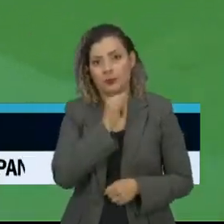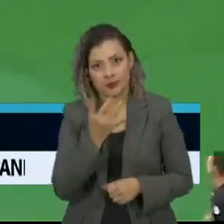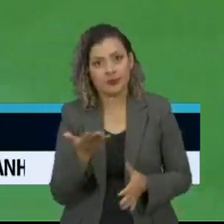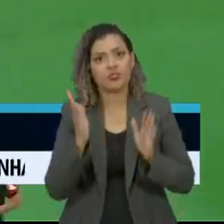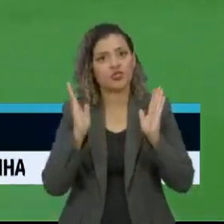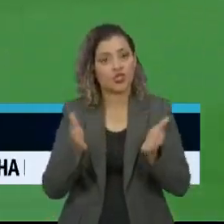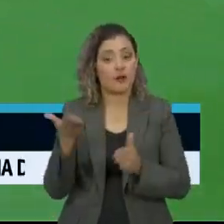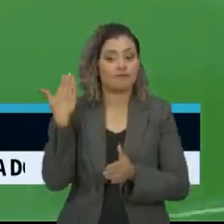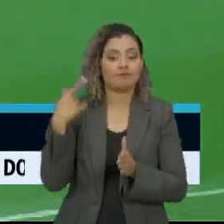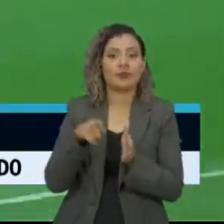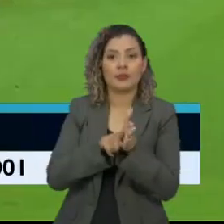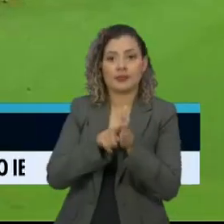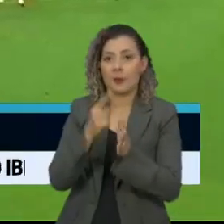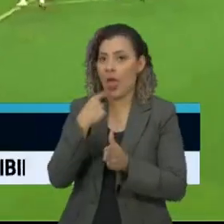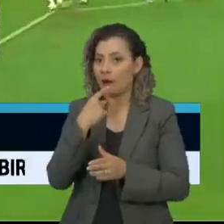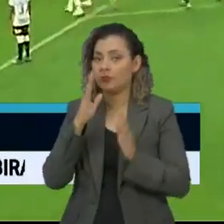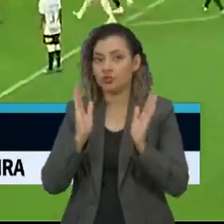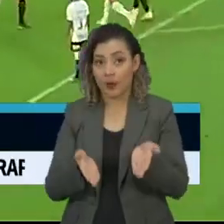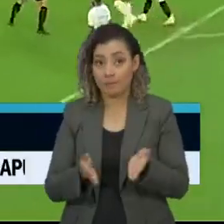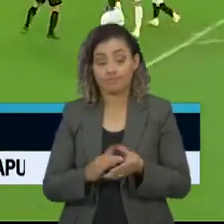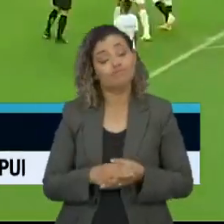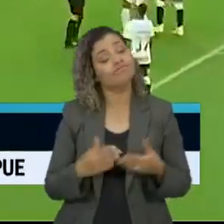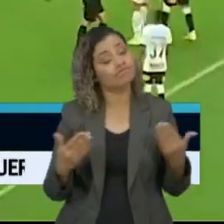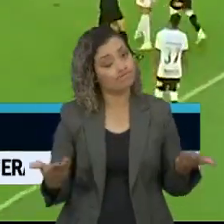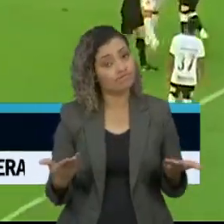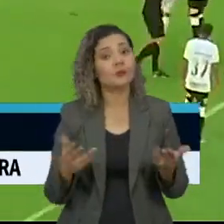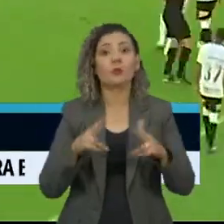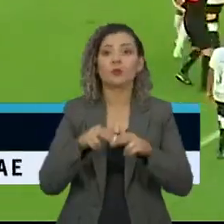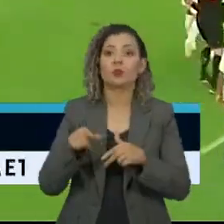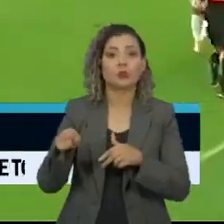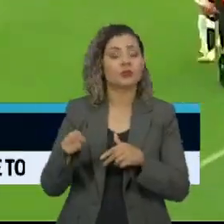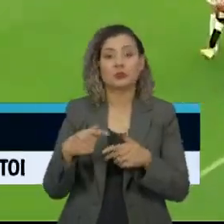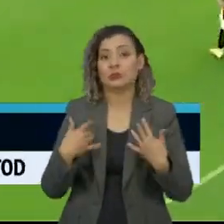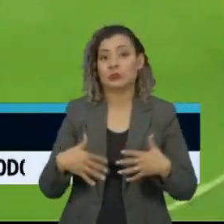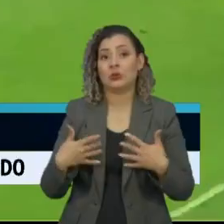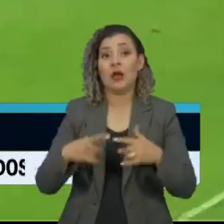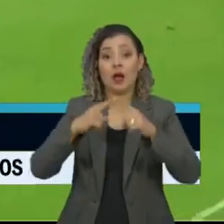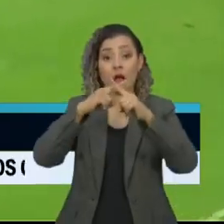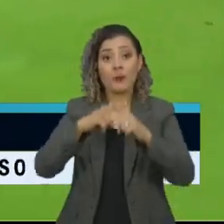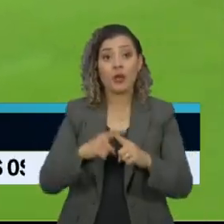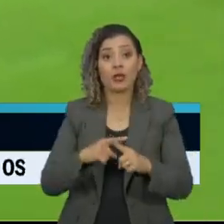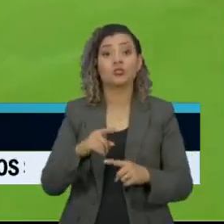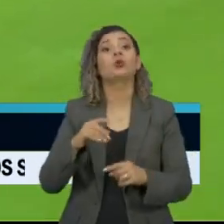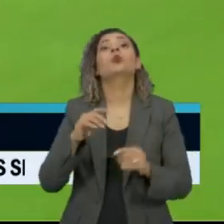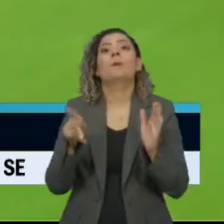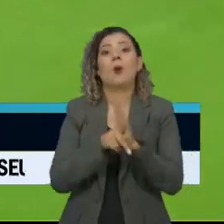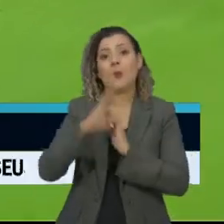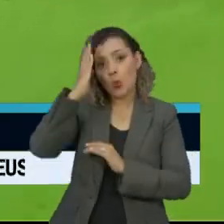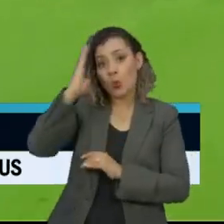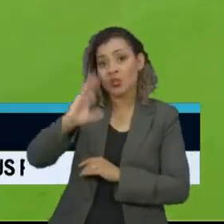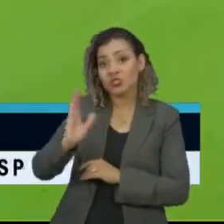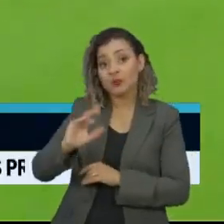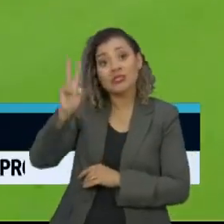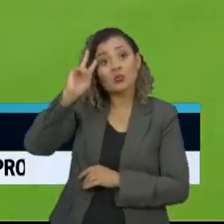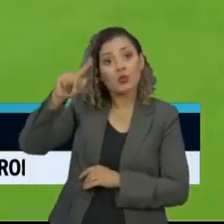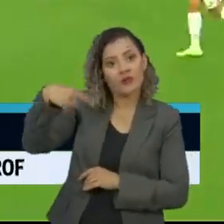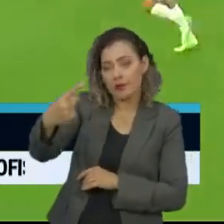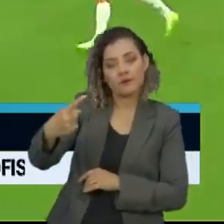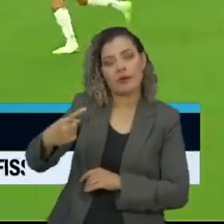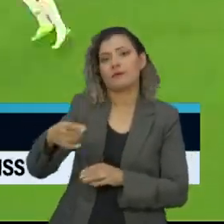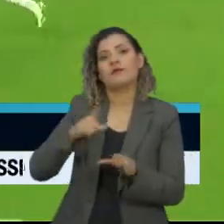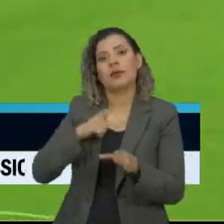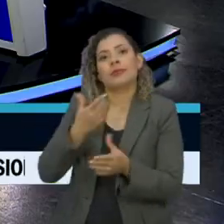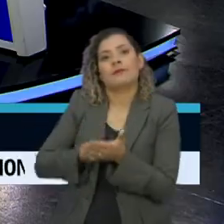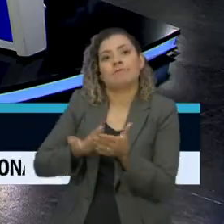com o último exame realizado. Assim, eles vão desfalcar o time na partida contra o Coritiba na próxima segunda-feira.